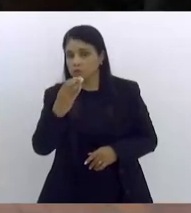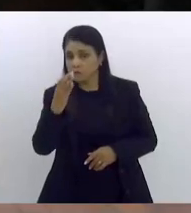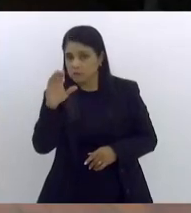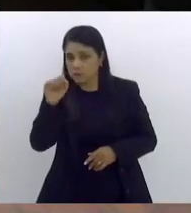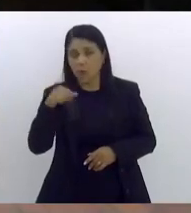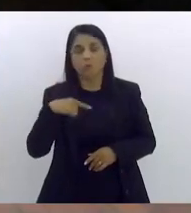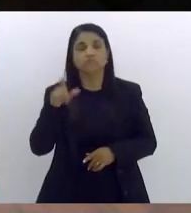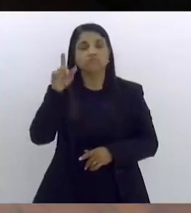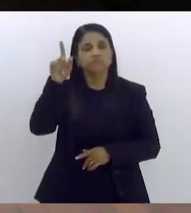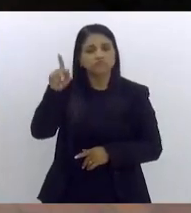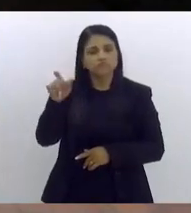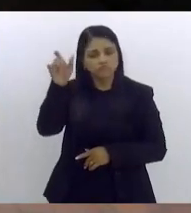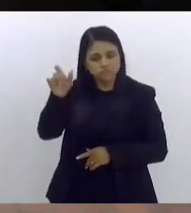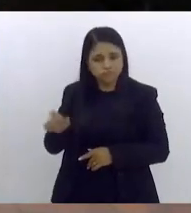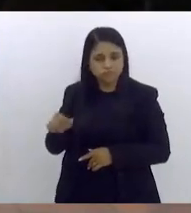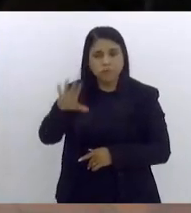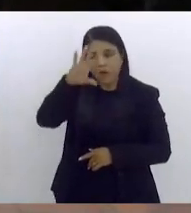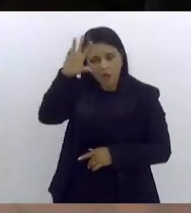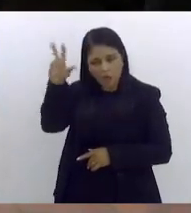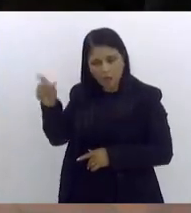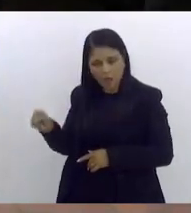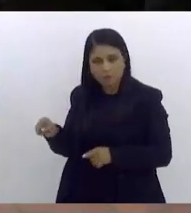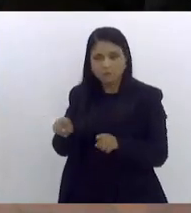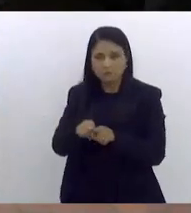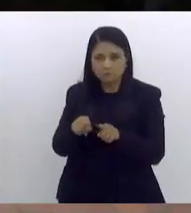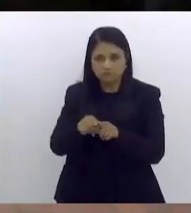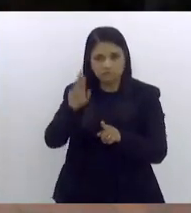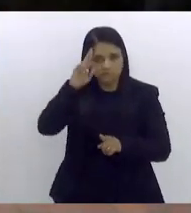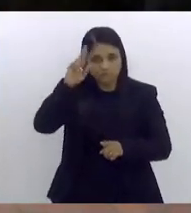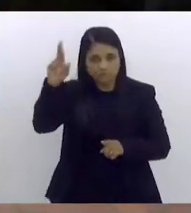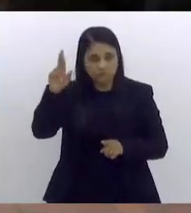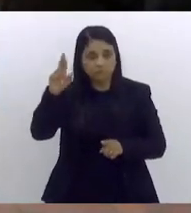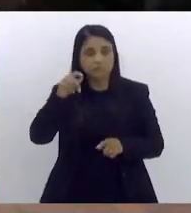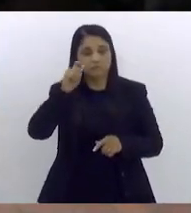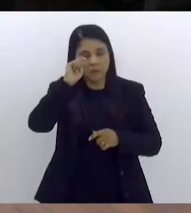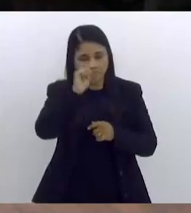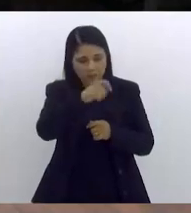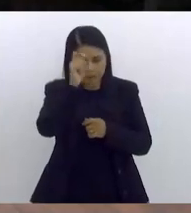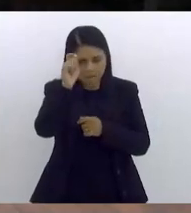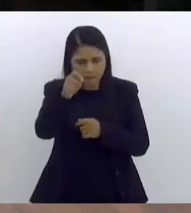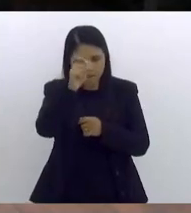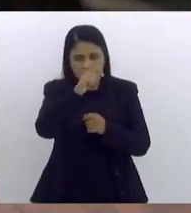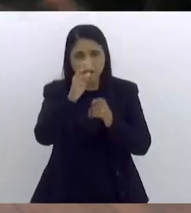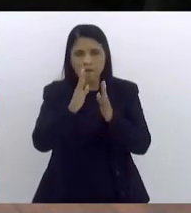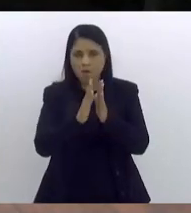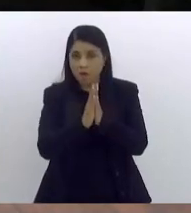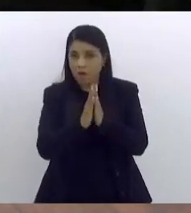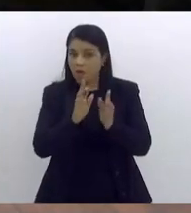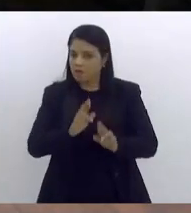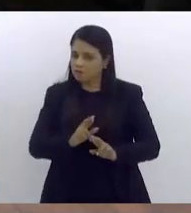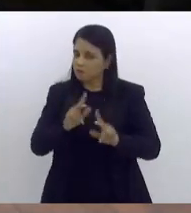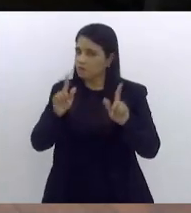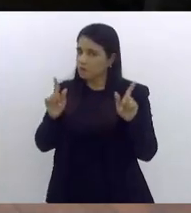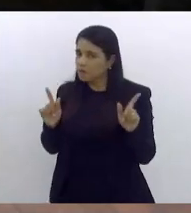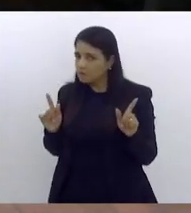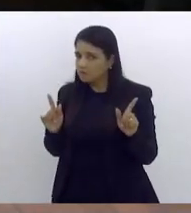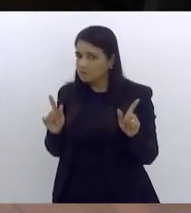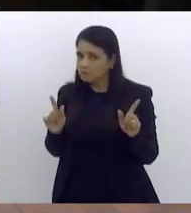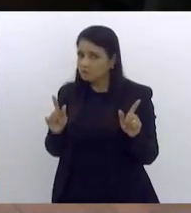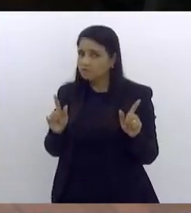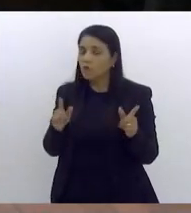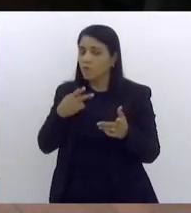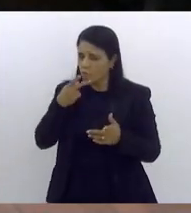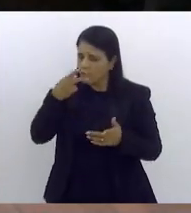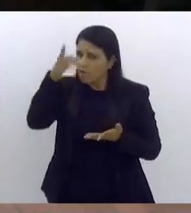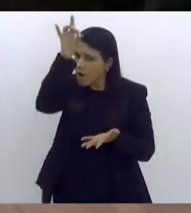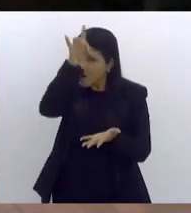lá, ministra a extrema unção, e vou dizer uma verdade aqui que pouca